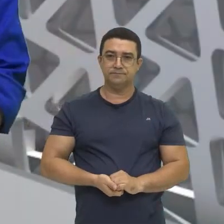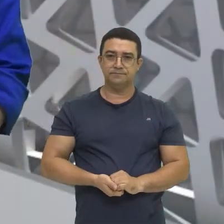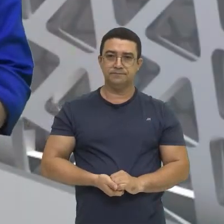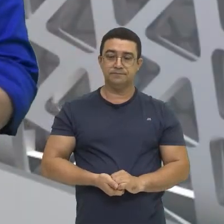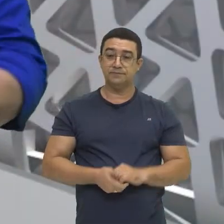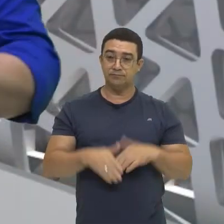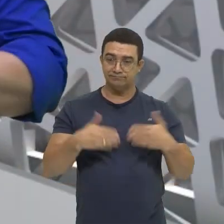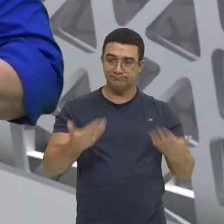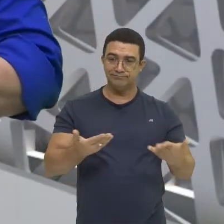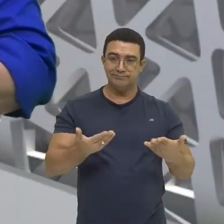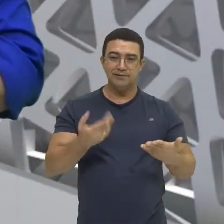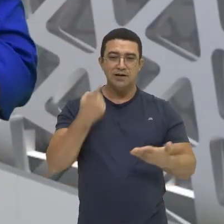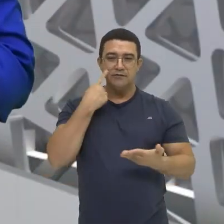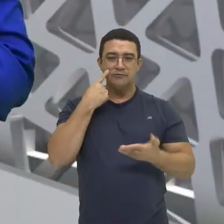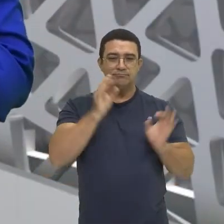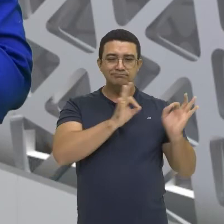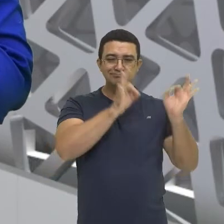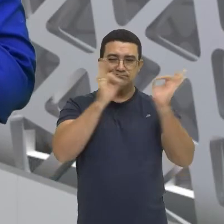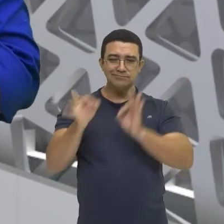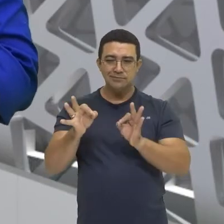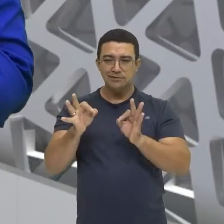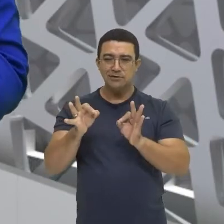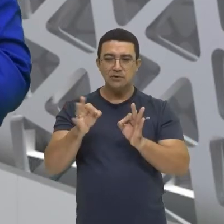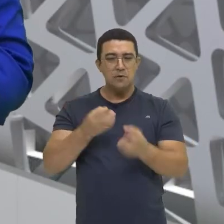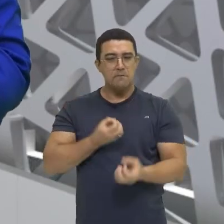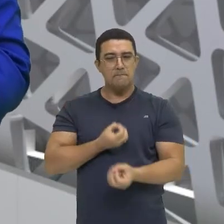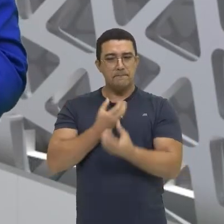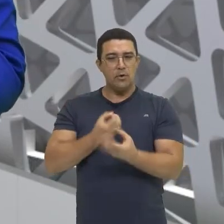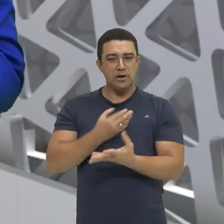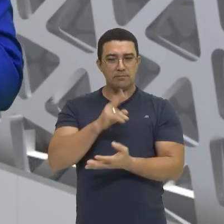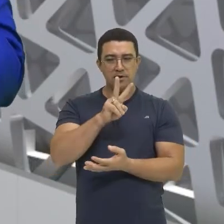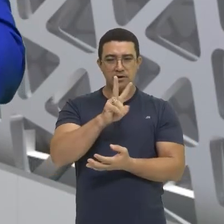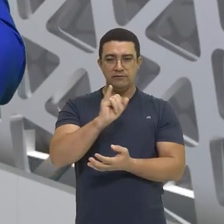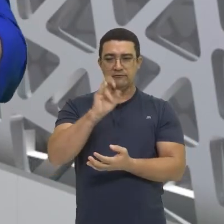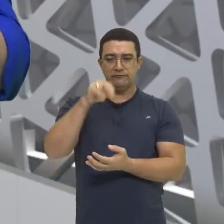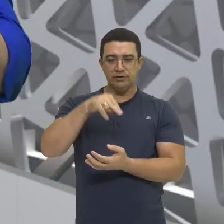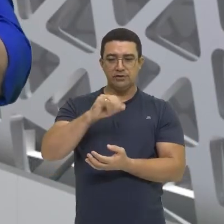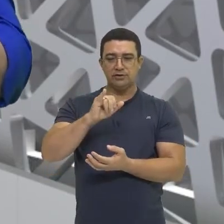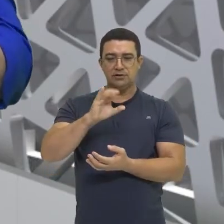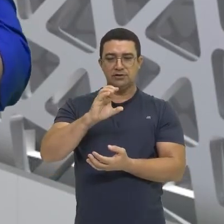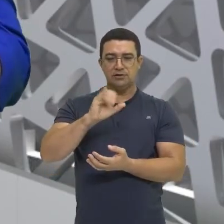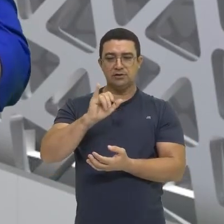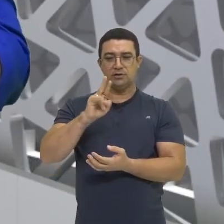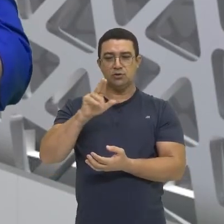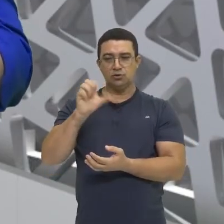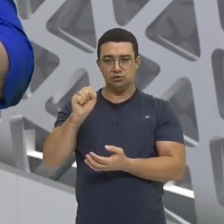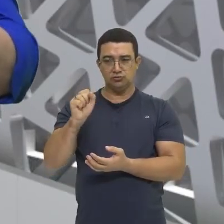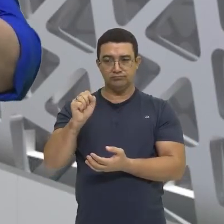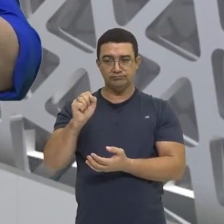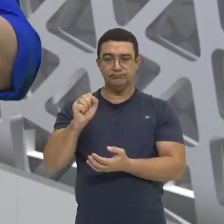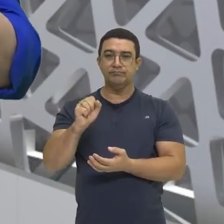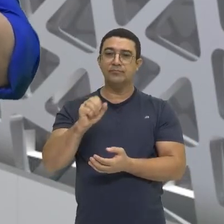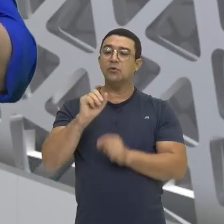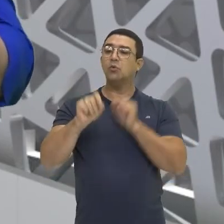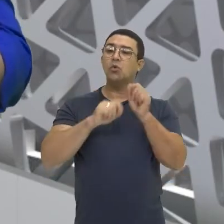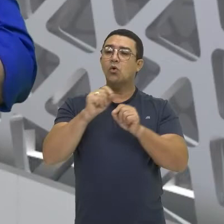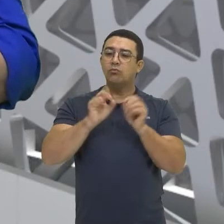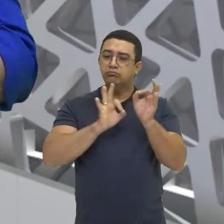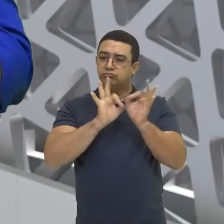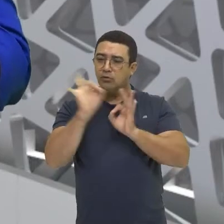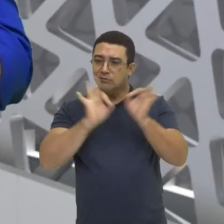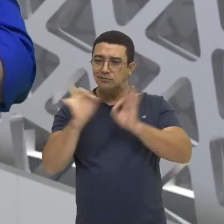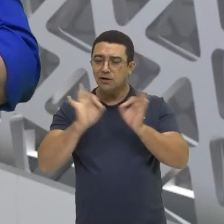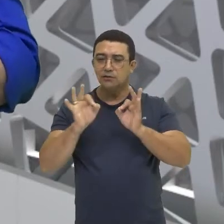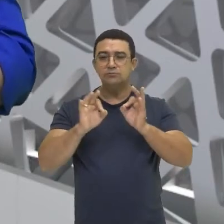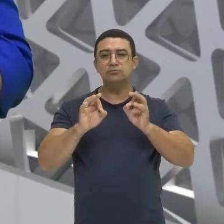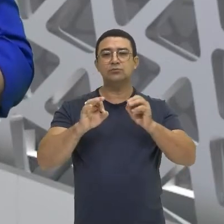Muito bem, então vocês viram aí o poema de Vinícius de Moraes, como ele foi composto, né? De 2 estrofes